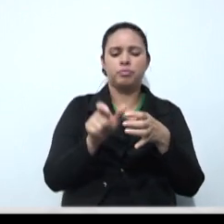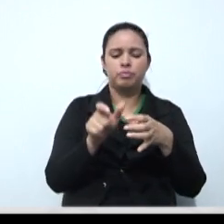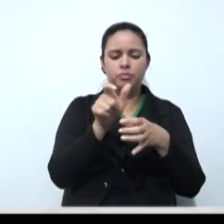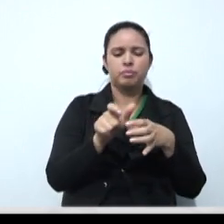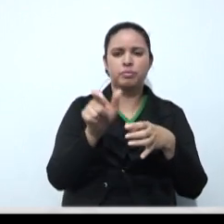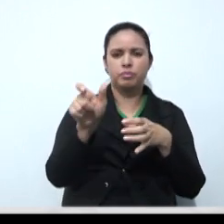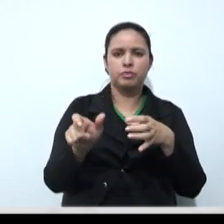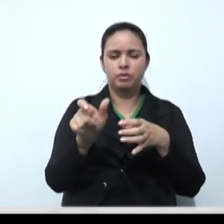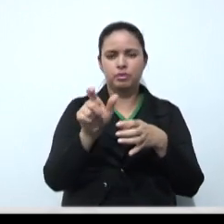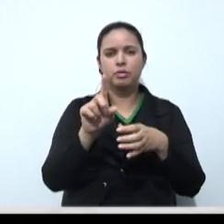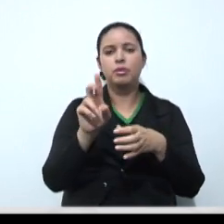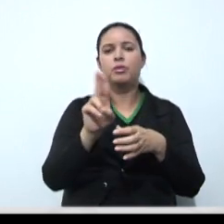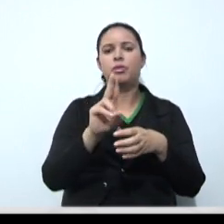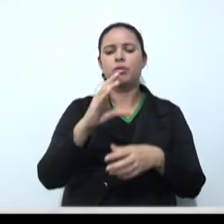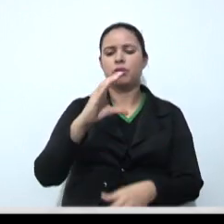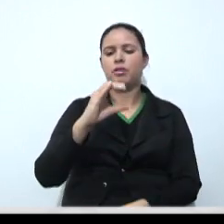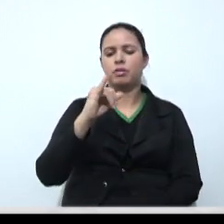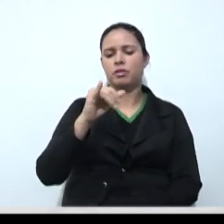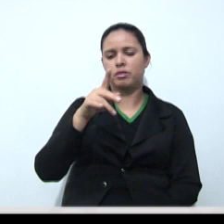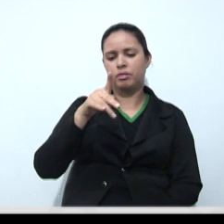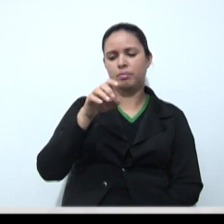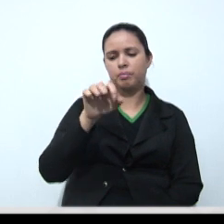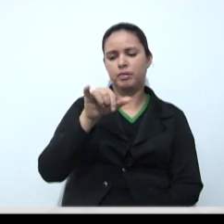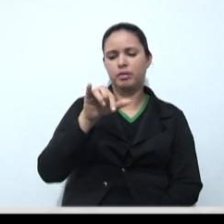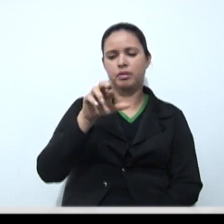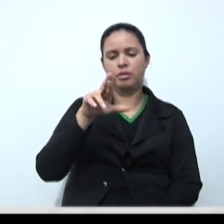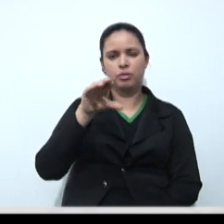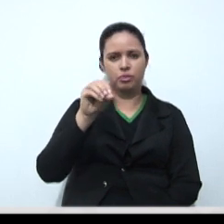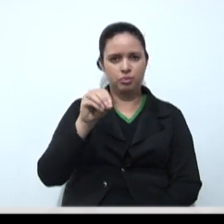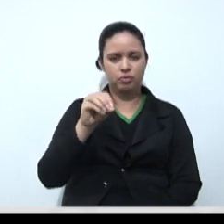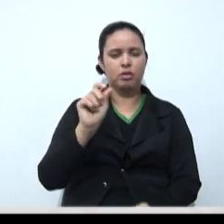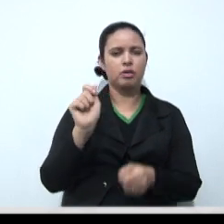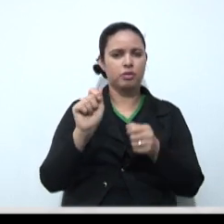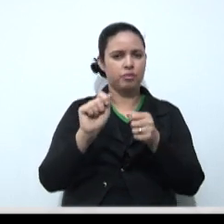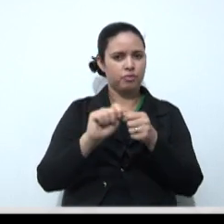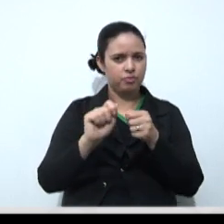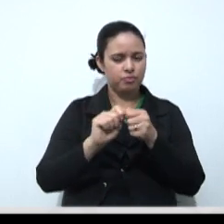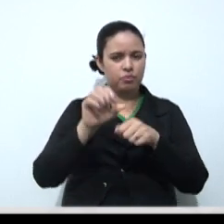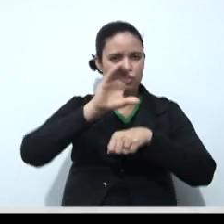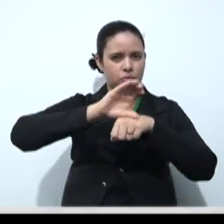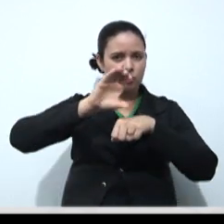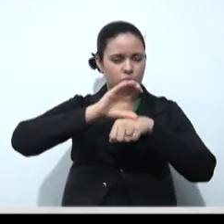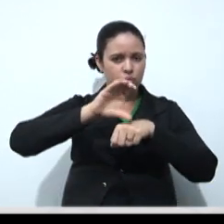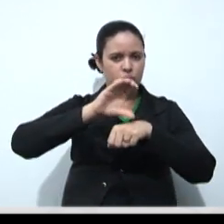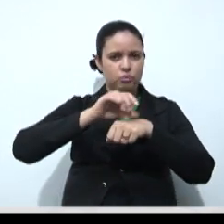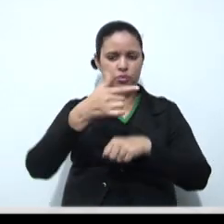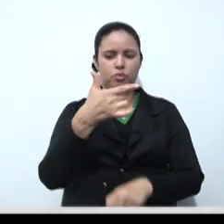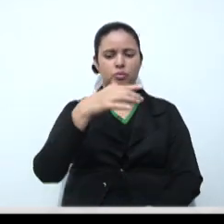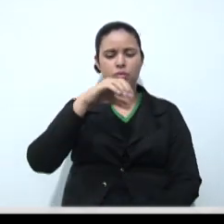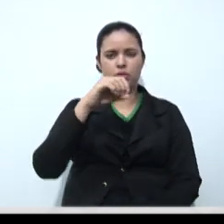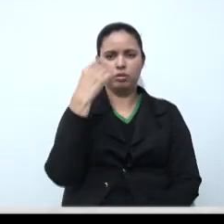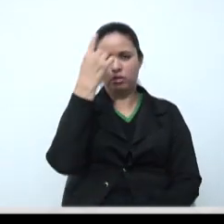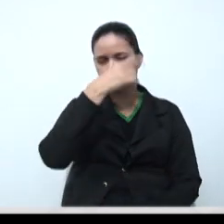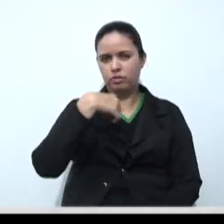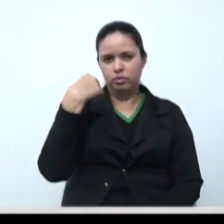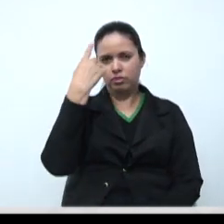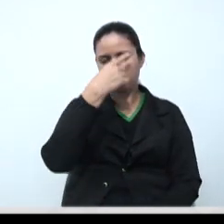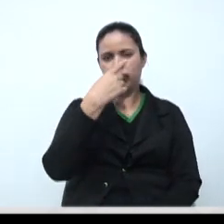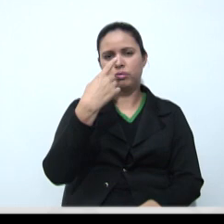preparatório de 20 horas que contemple os riscos existentes em seus ambientes de trabalho, pois está dentro de